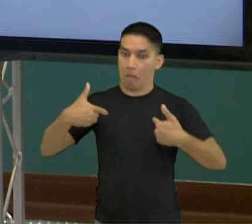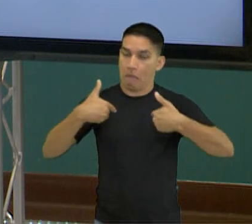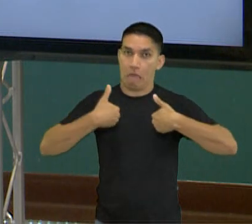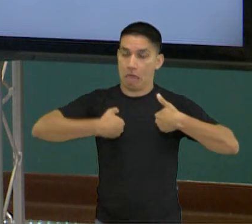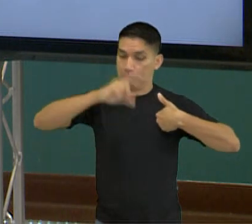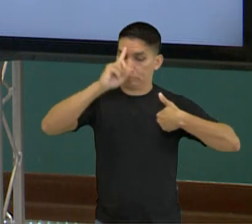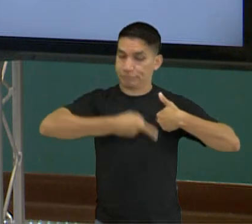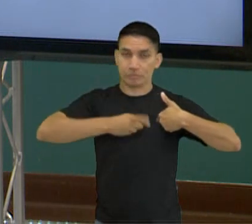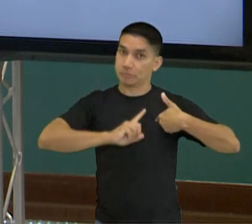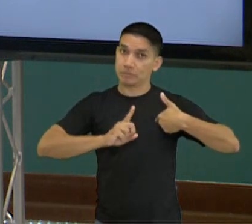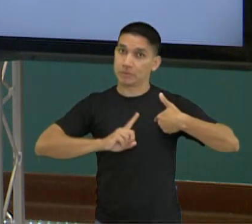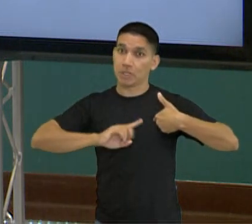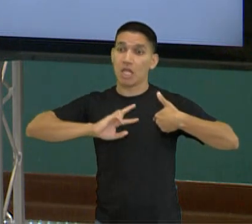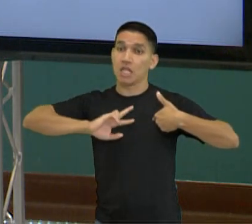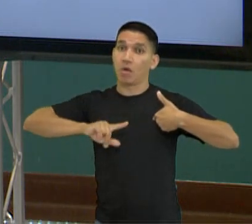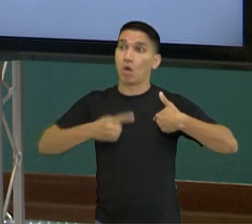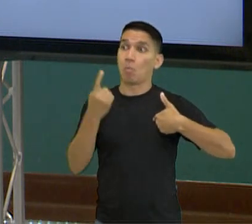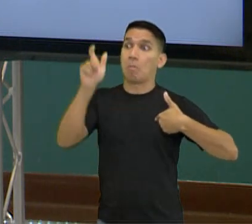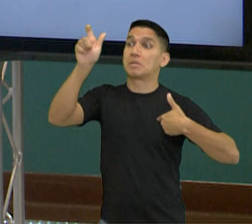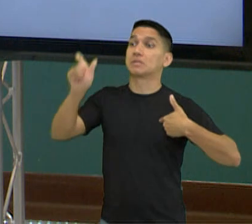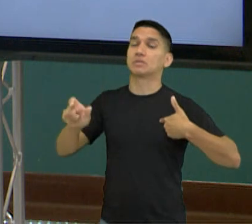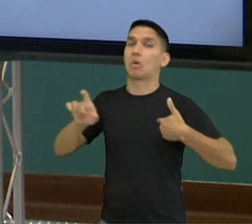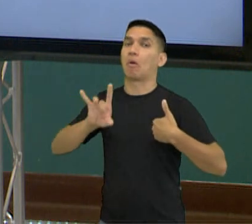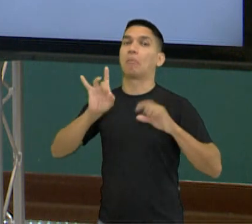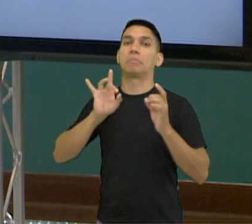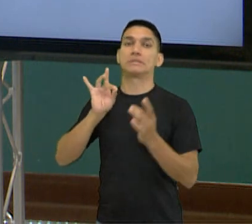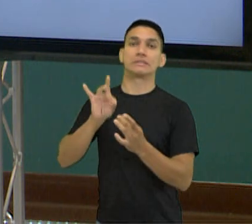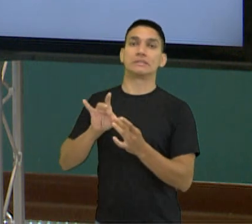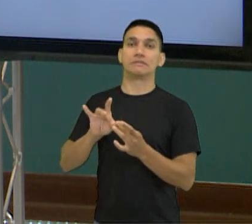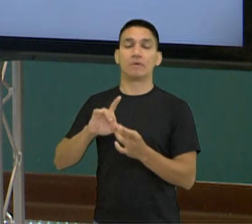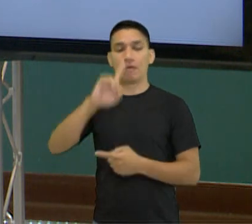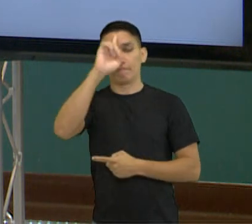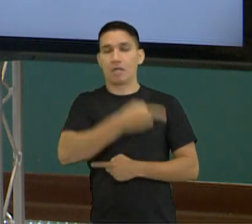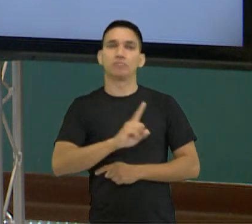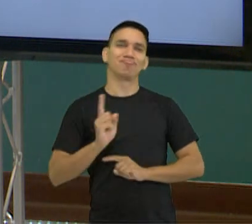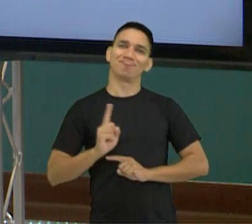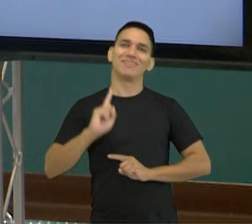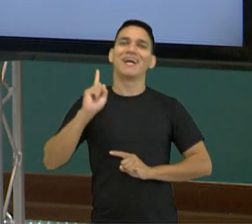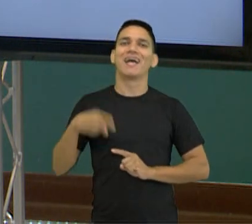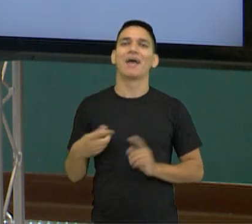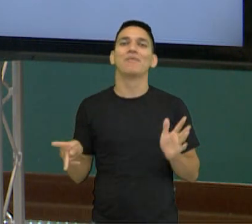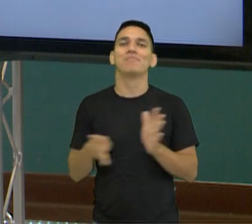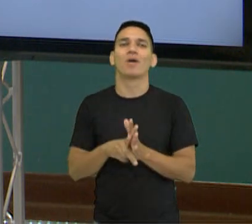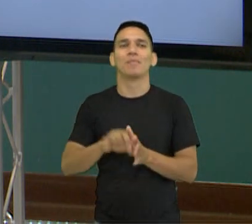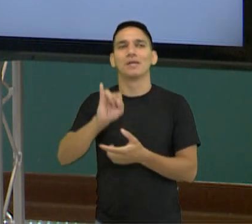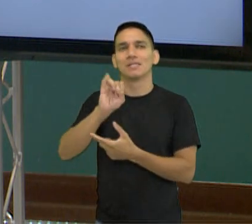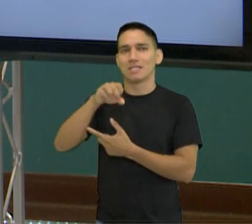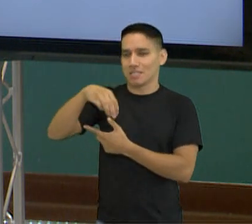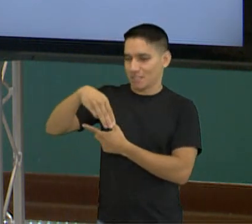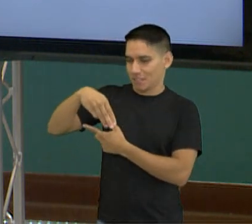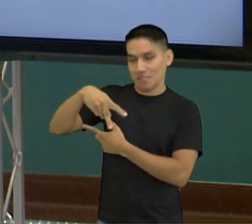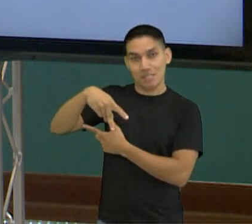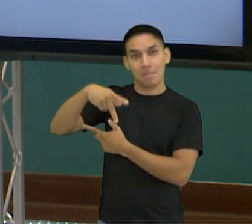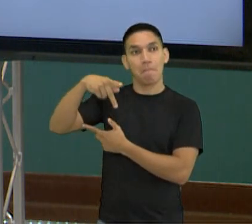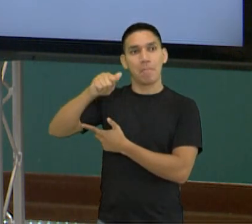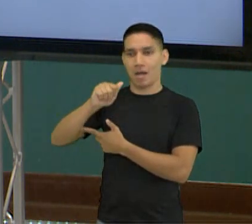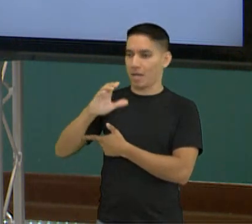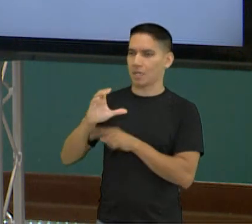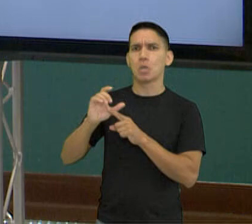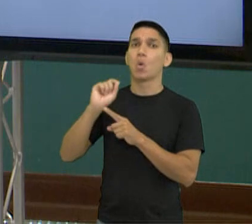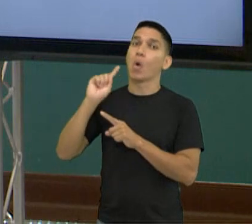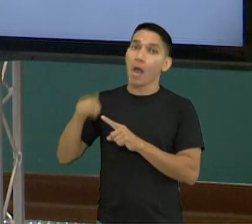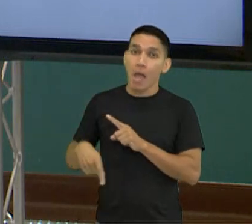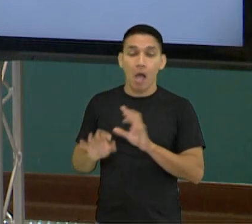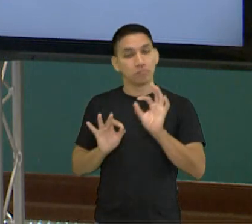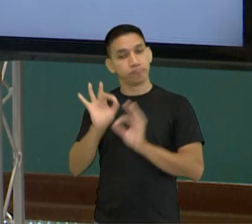é estabelecida por uma pessoa específica, é estabelecida pela IUPAC, a organização que delibera